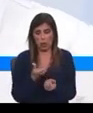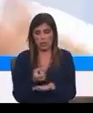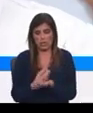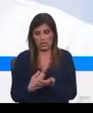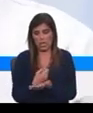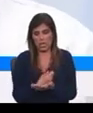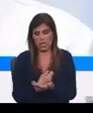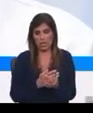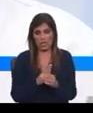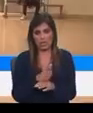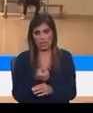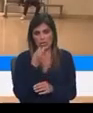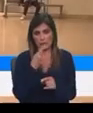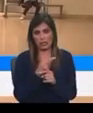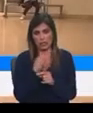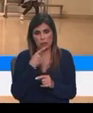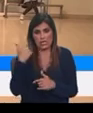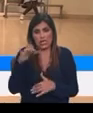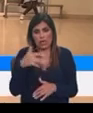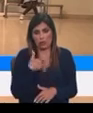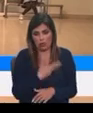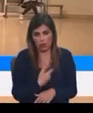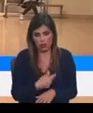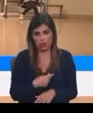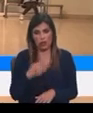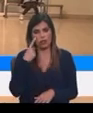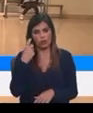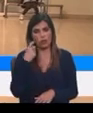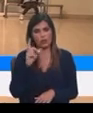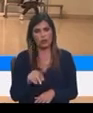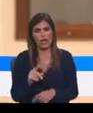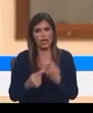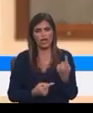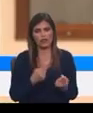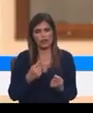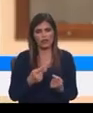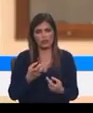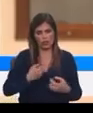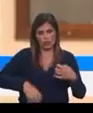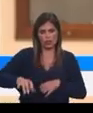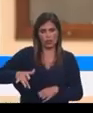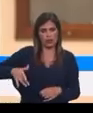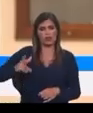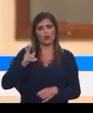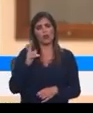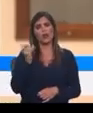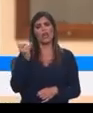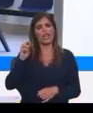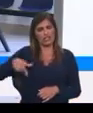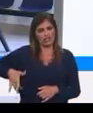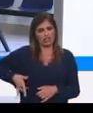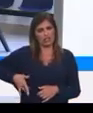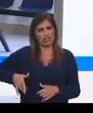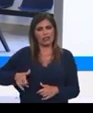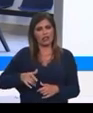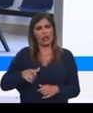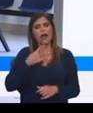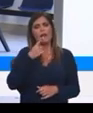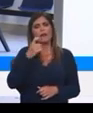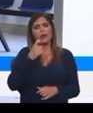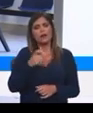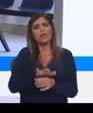à medicação mais cara do mundo. Depois também notamos as doenças do rim, no transplante renal. A primeira pergunta no setor privado é como é que vai